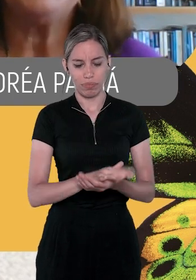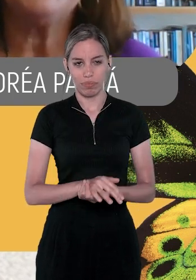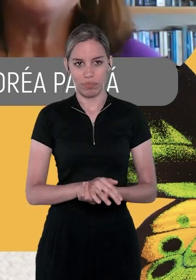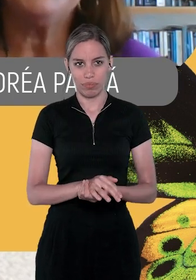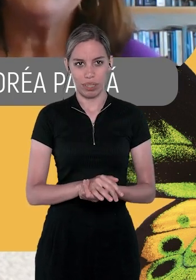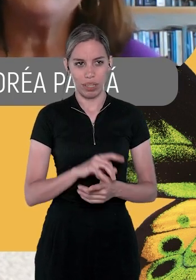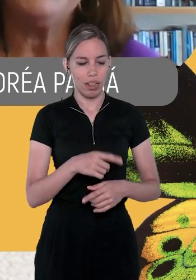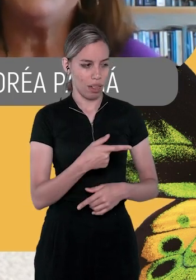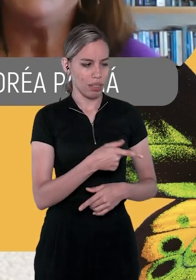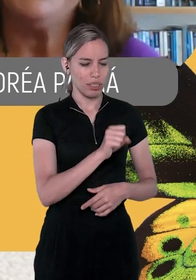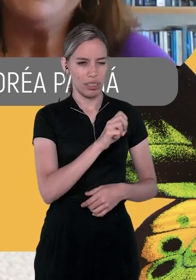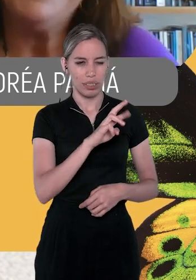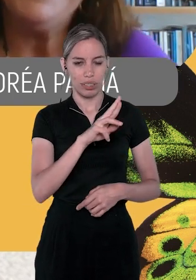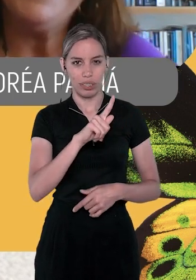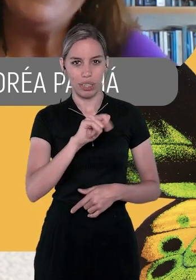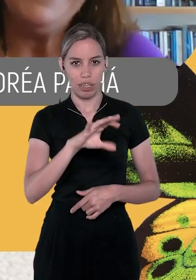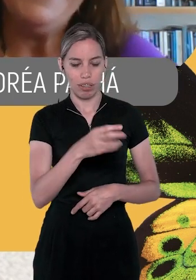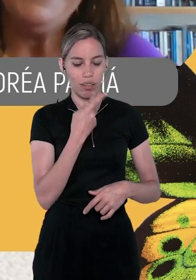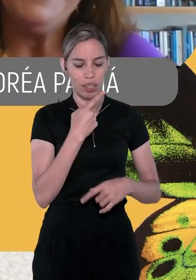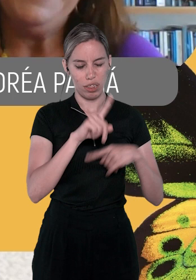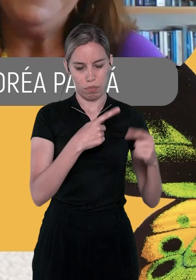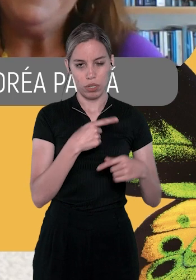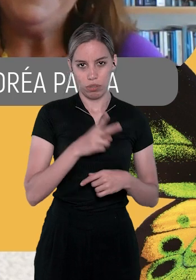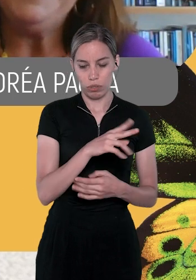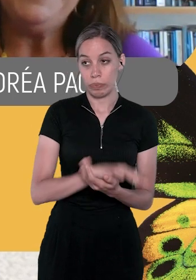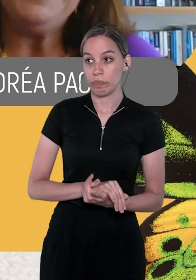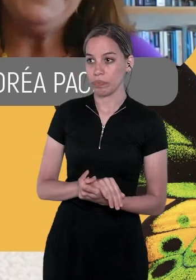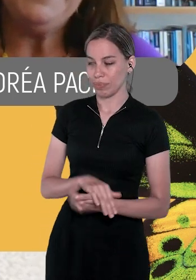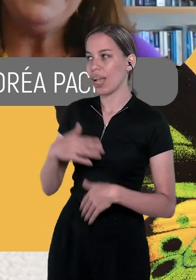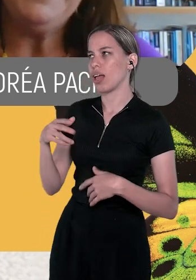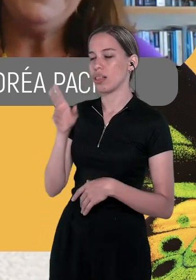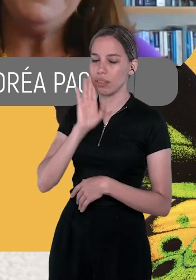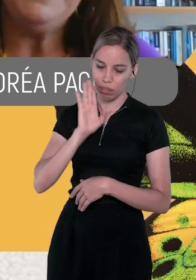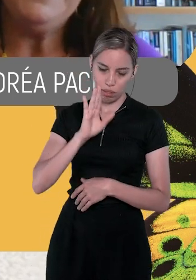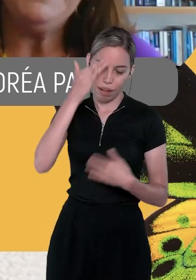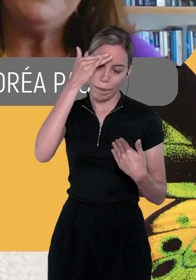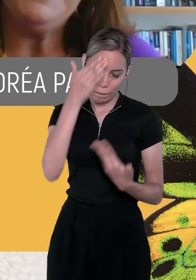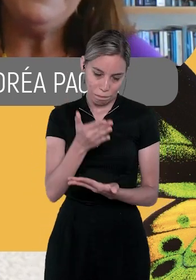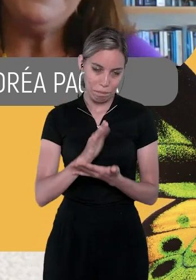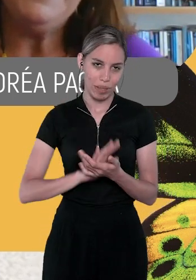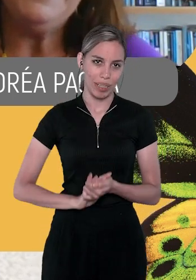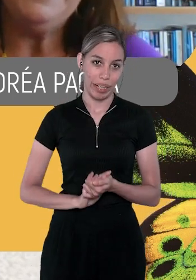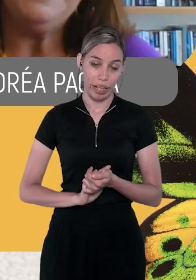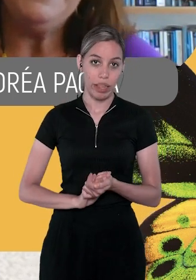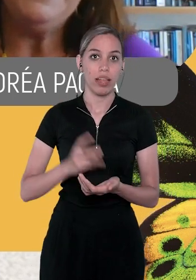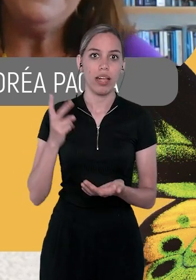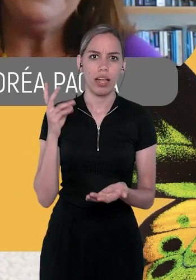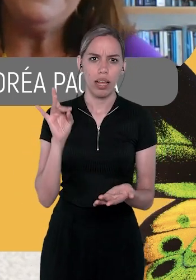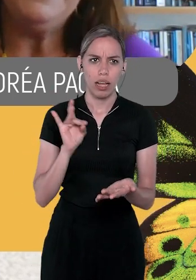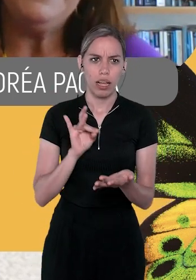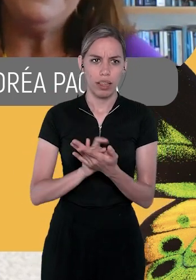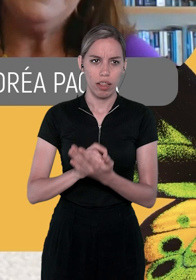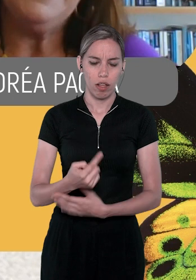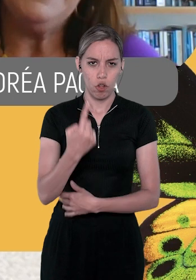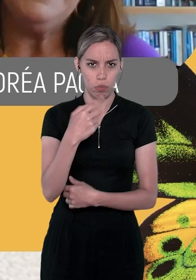eu coordeno. Muito legal, obrigado, André. De fato, quer dizer, uma das